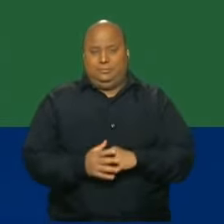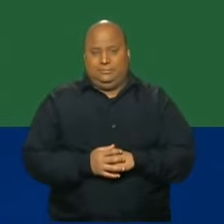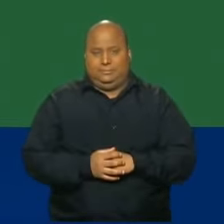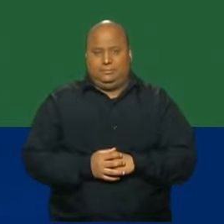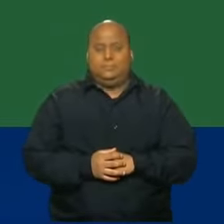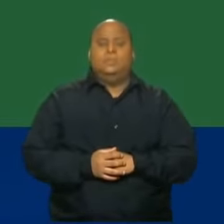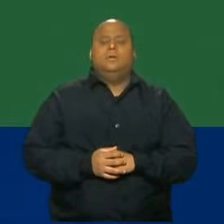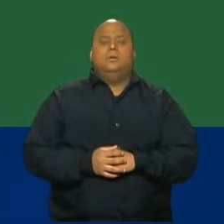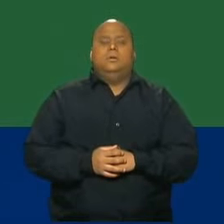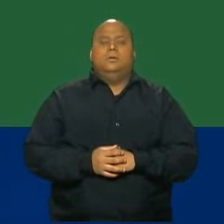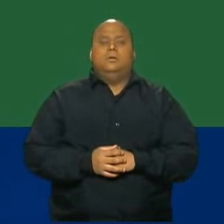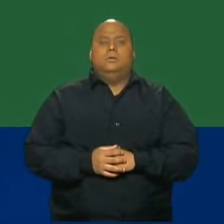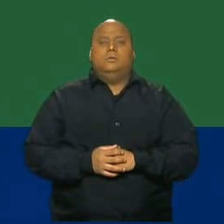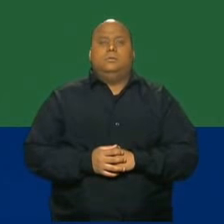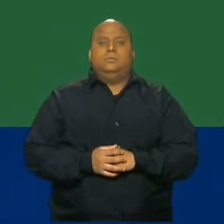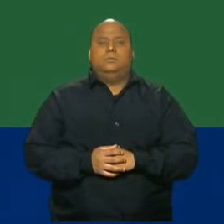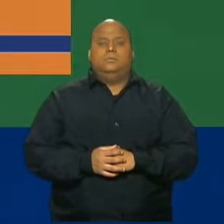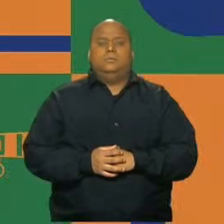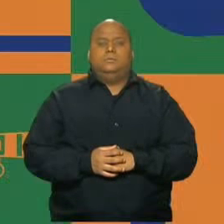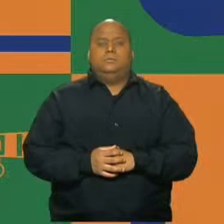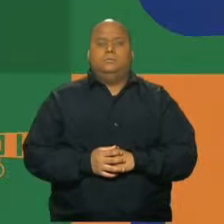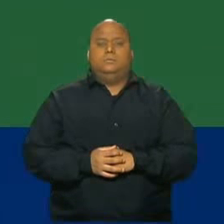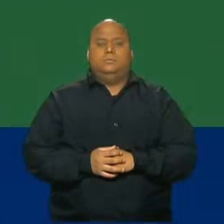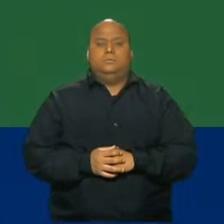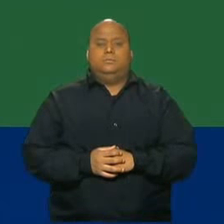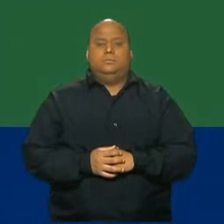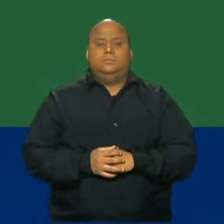Posso fazer por você?